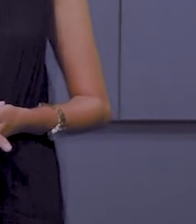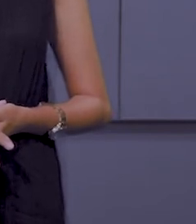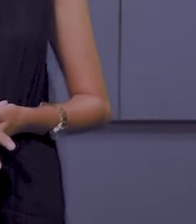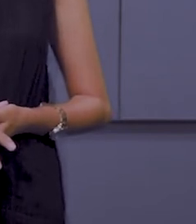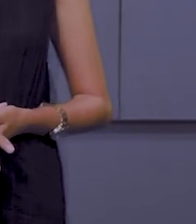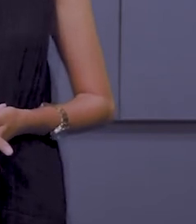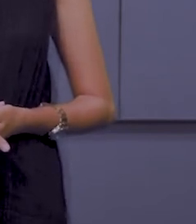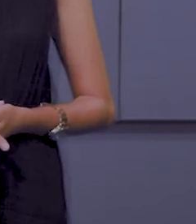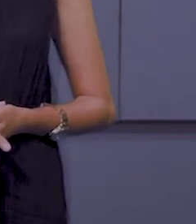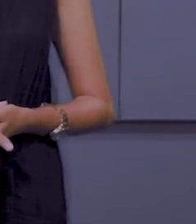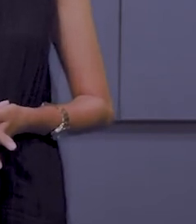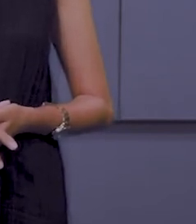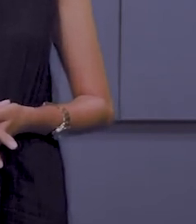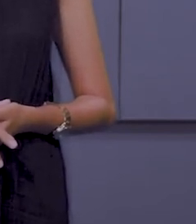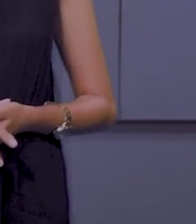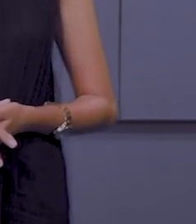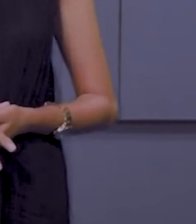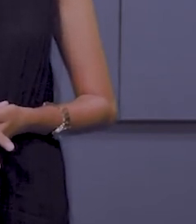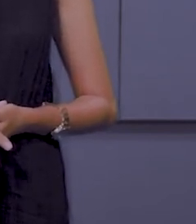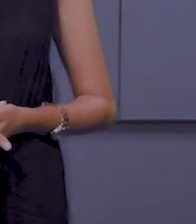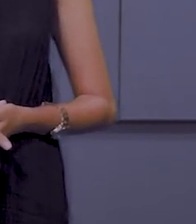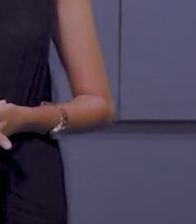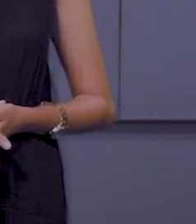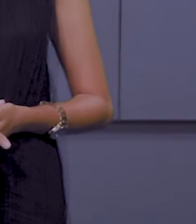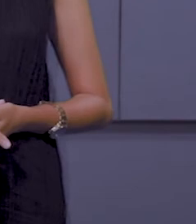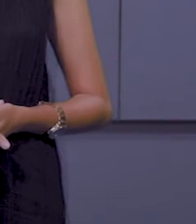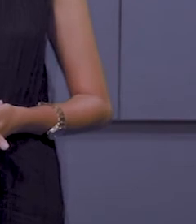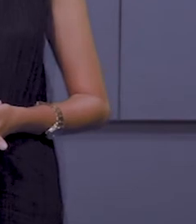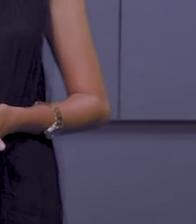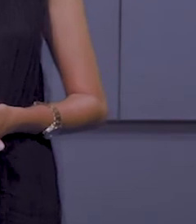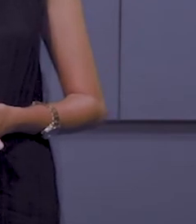butang notifikasi atau nuneh itu bos tidak lebih lakon informasi pun usi ami. Obrigada.